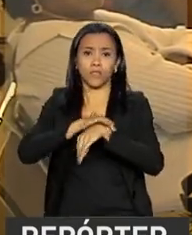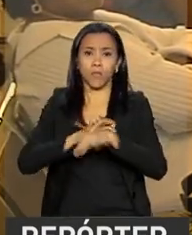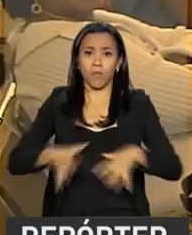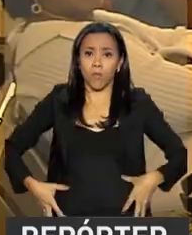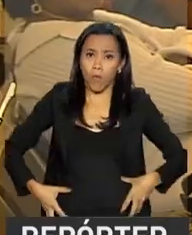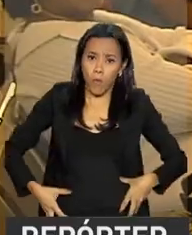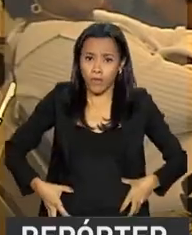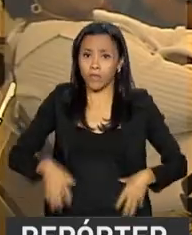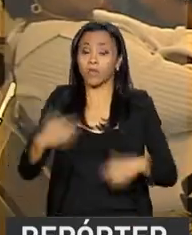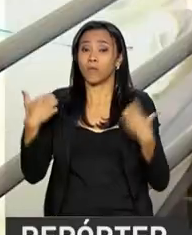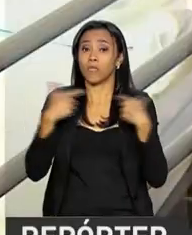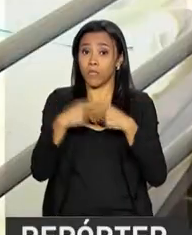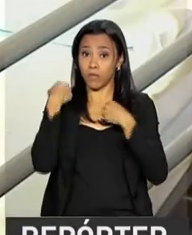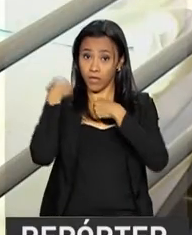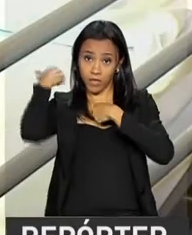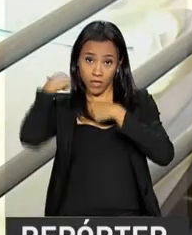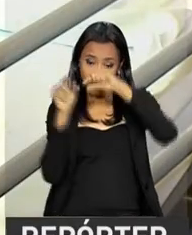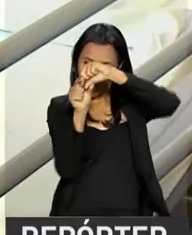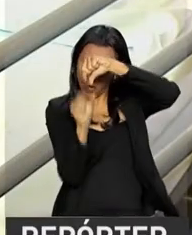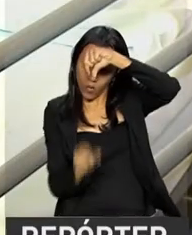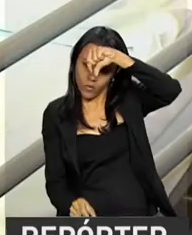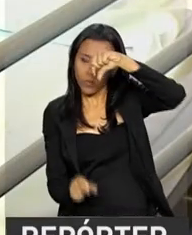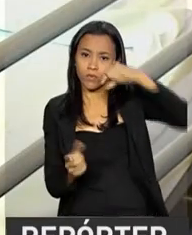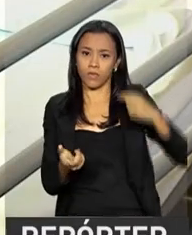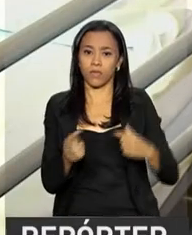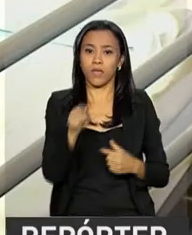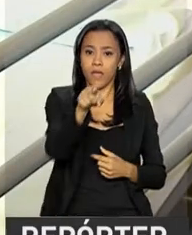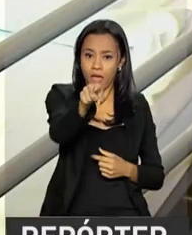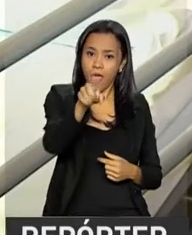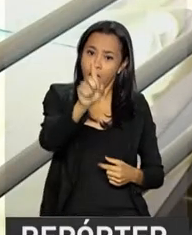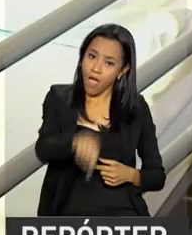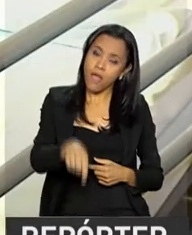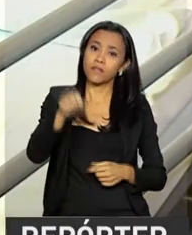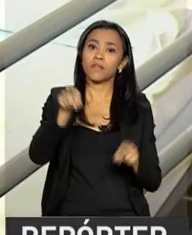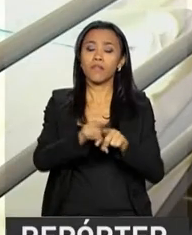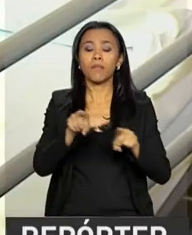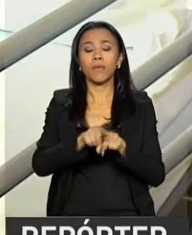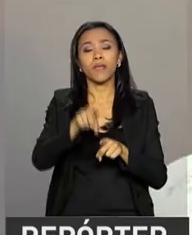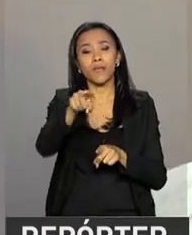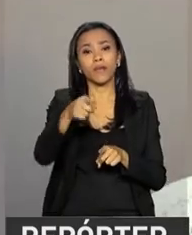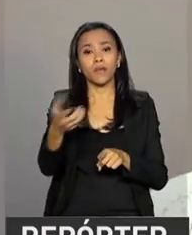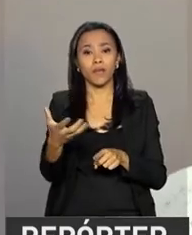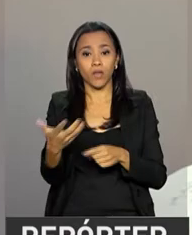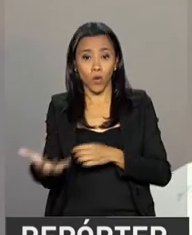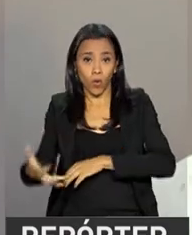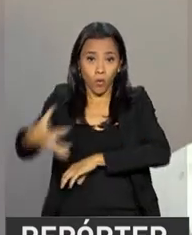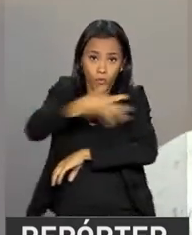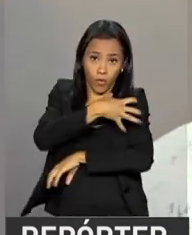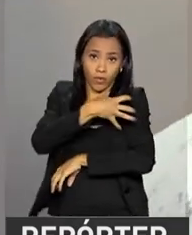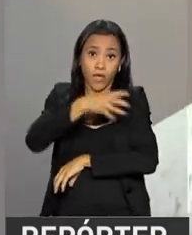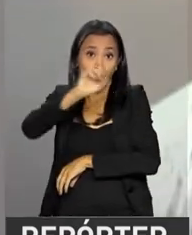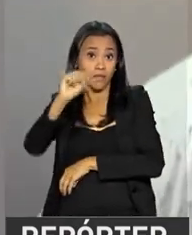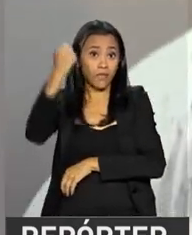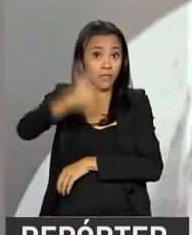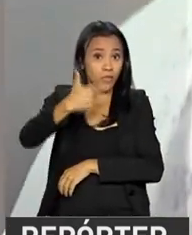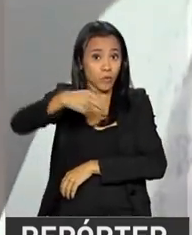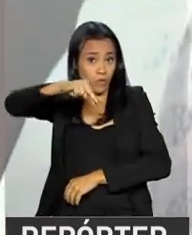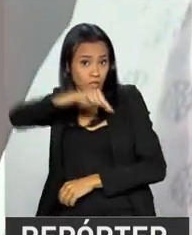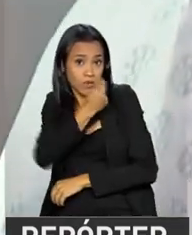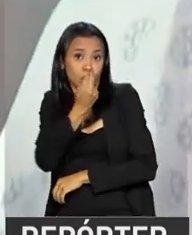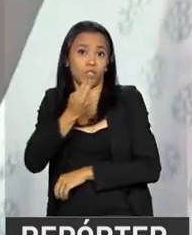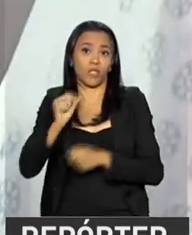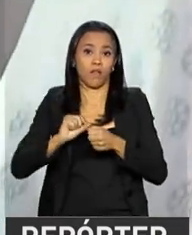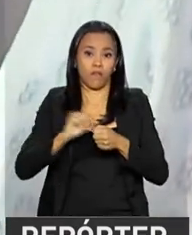quadril e coluna renata é mais uma paciente do into que colocou prótese é a segunda cirurgia que ela faz no